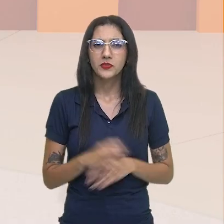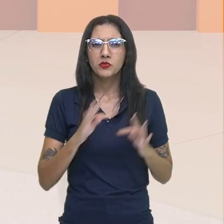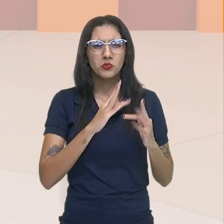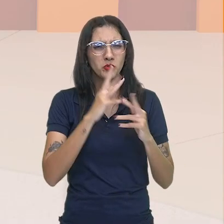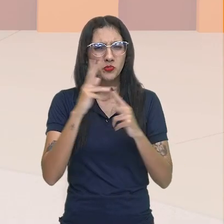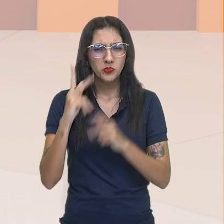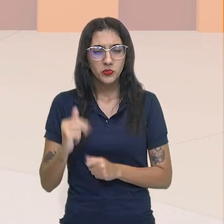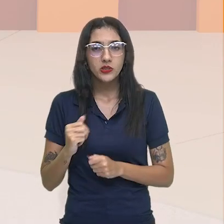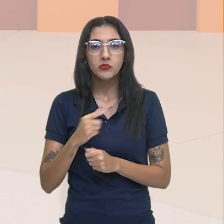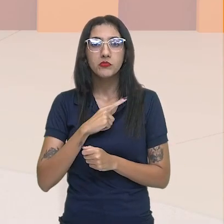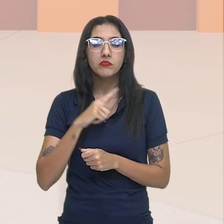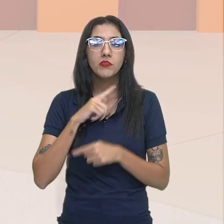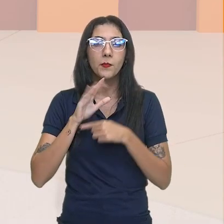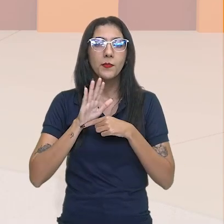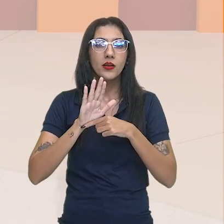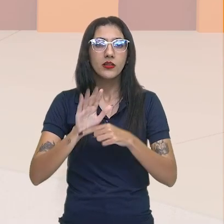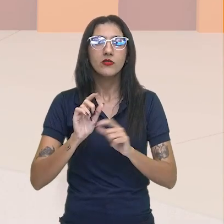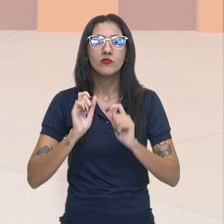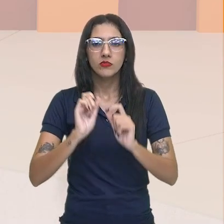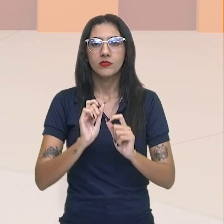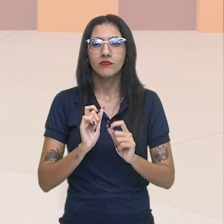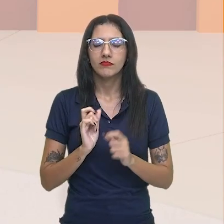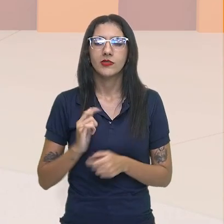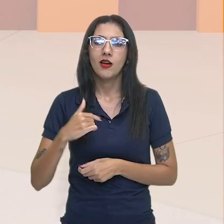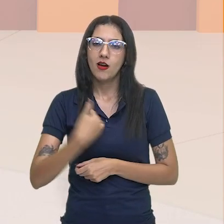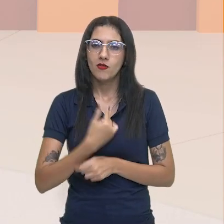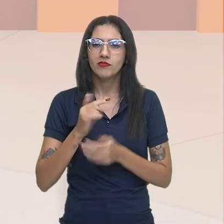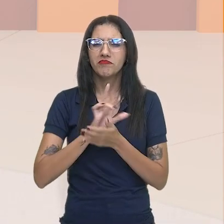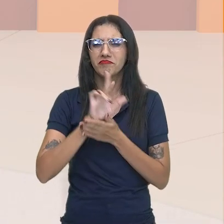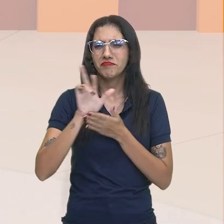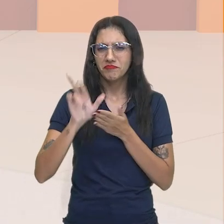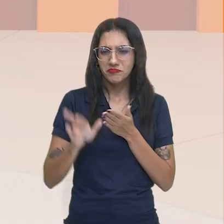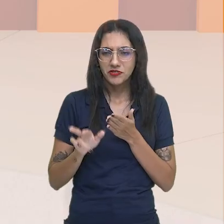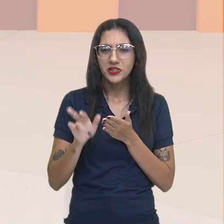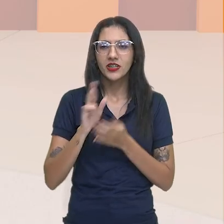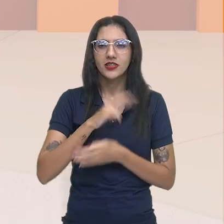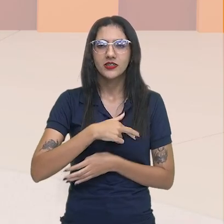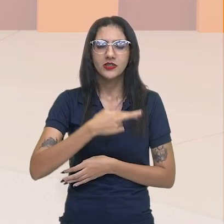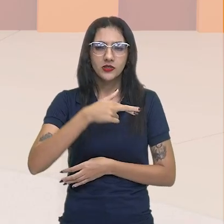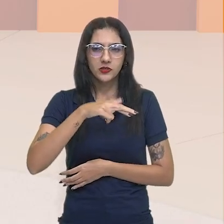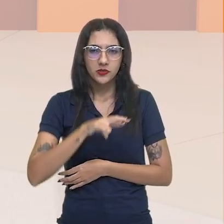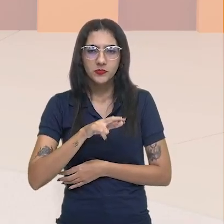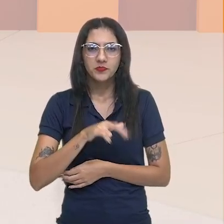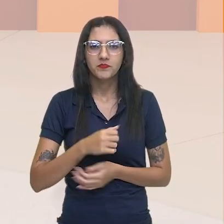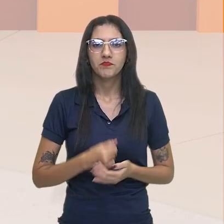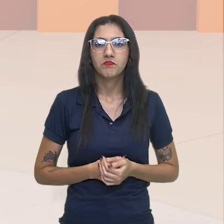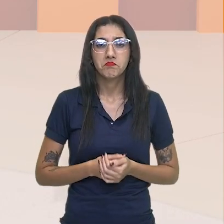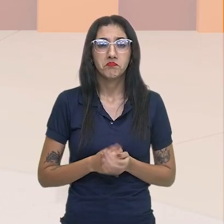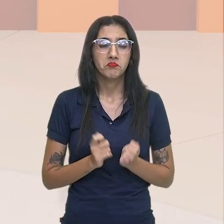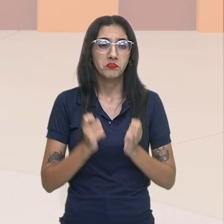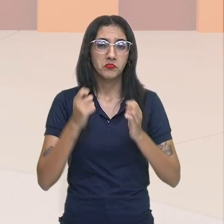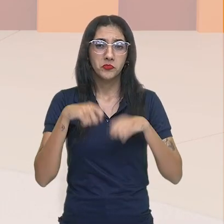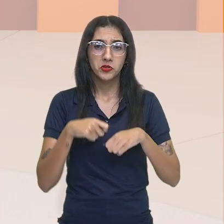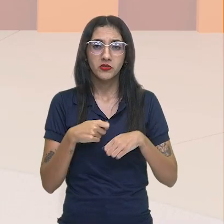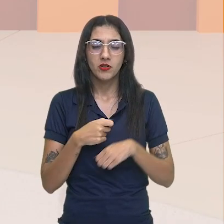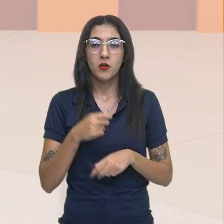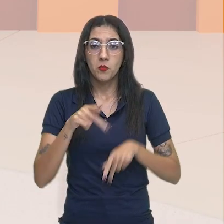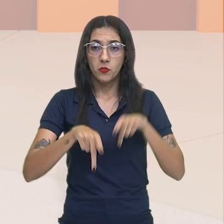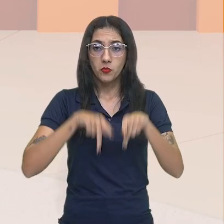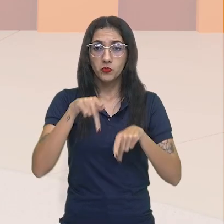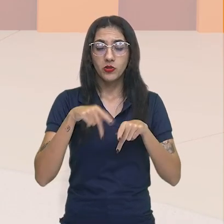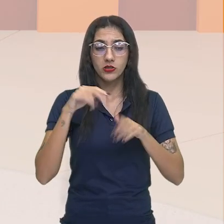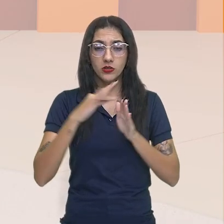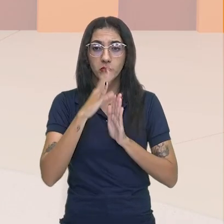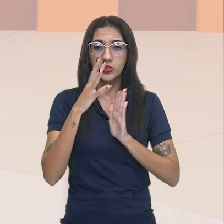isso representa o nosso pluralismo religioso e deixar que o Amazônida fale de